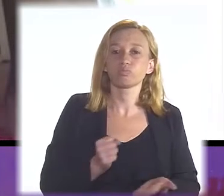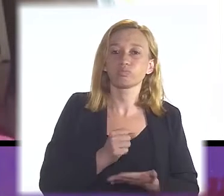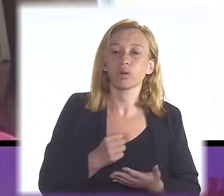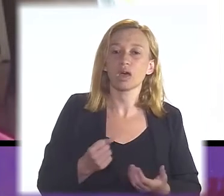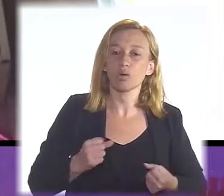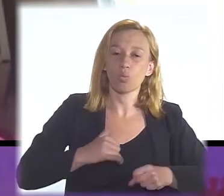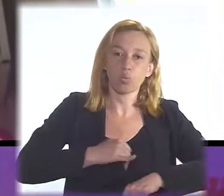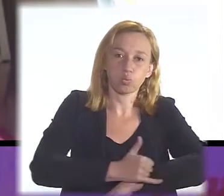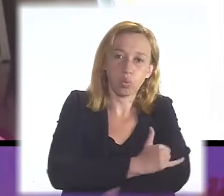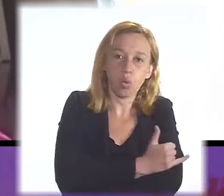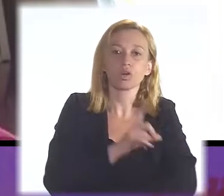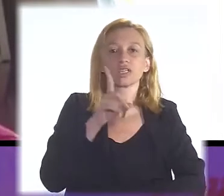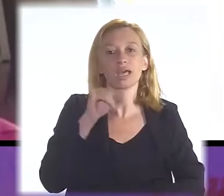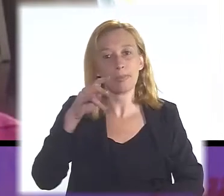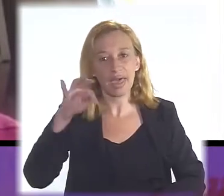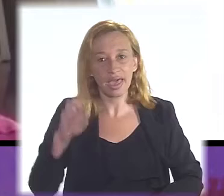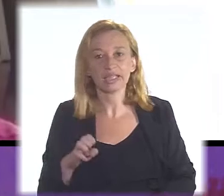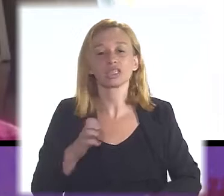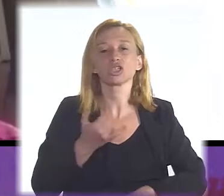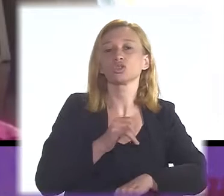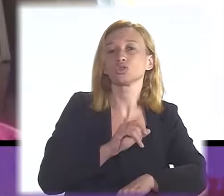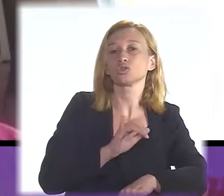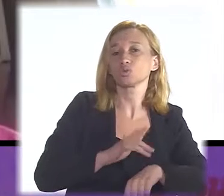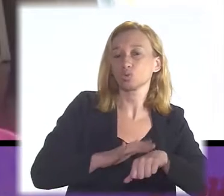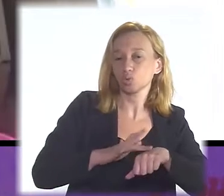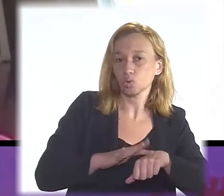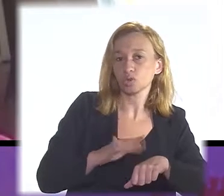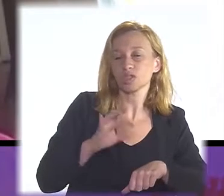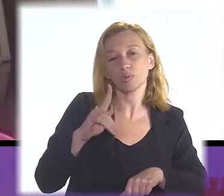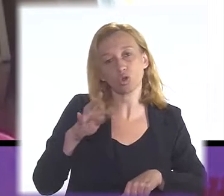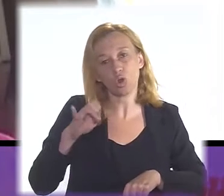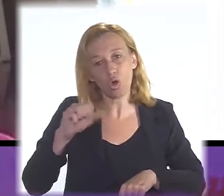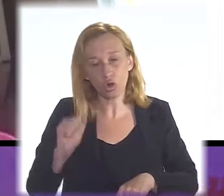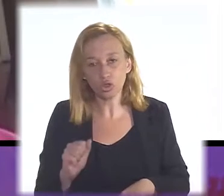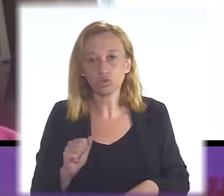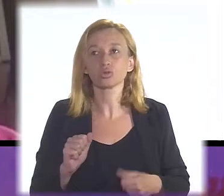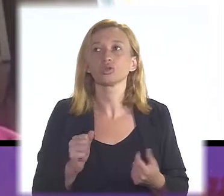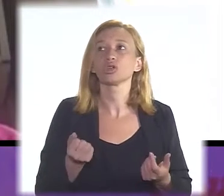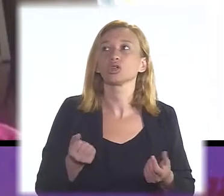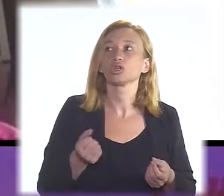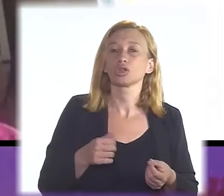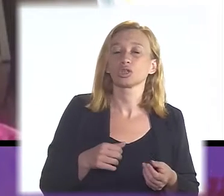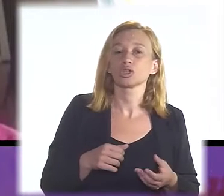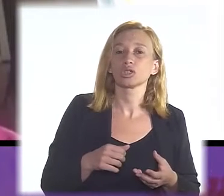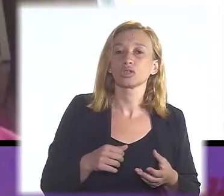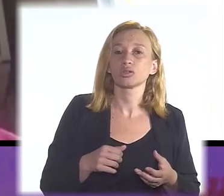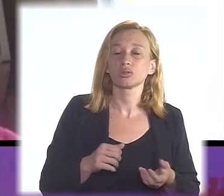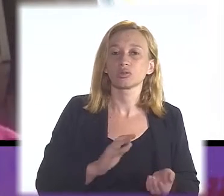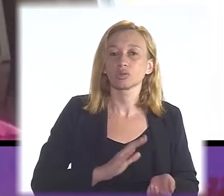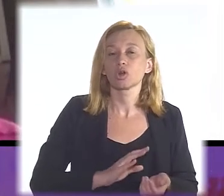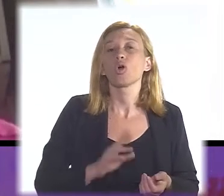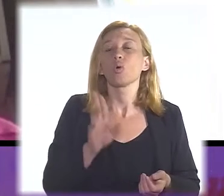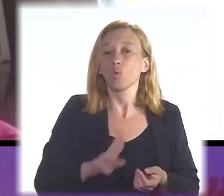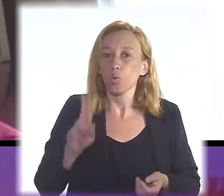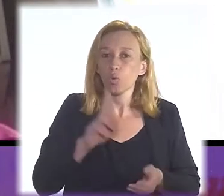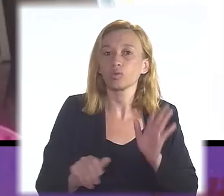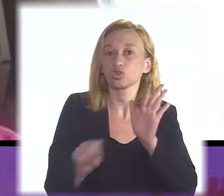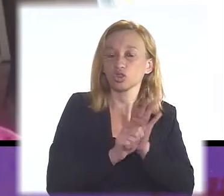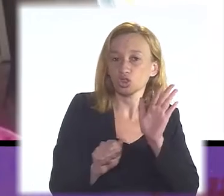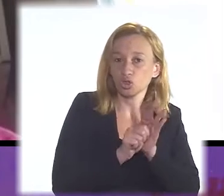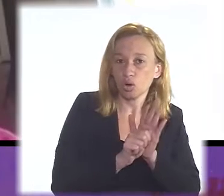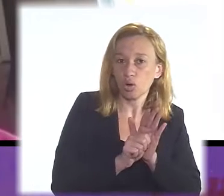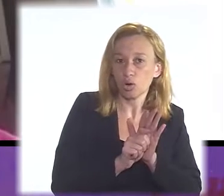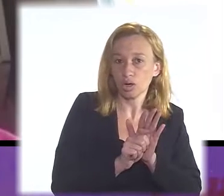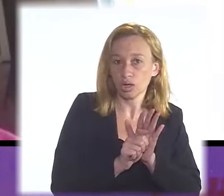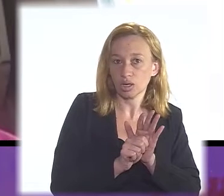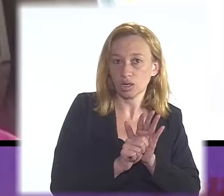obesidade, hipertensão, diabetes, doenças do sistema imunológico que provocam a imunossupressão, uso de drogas